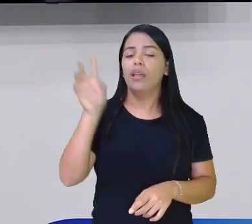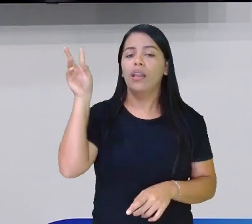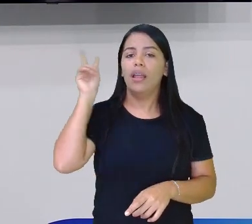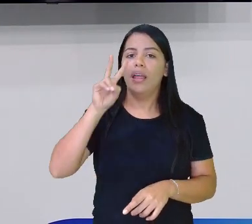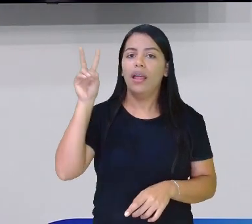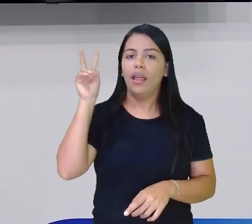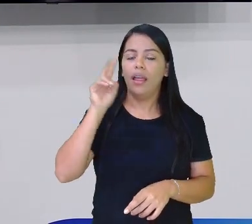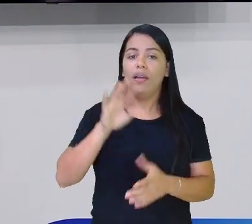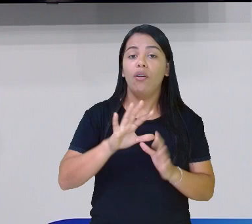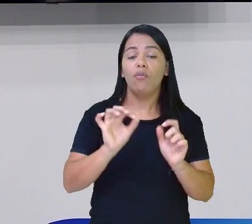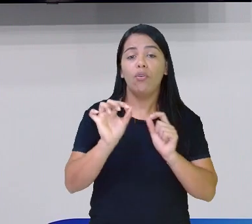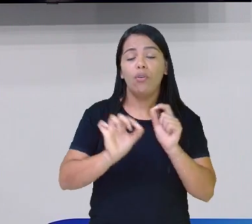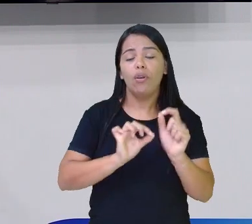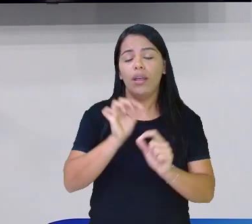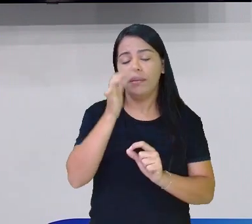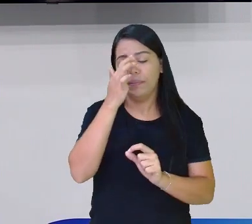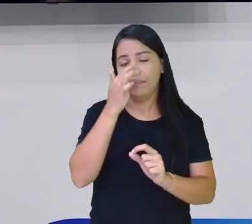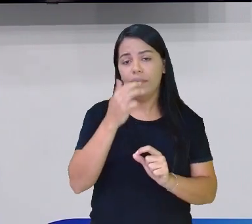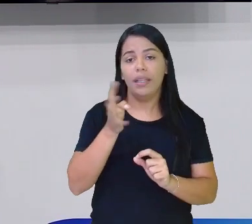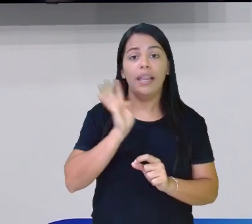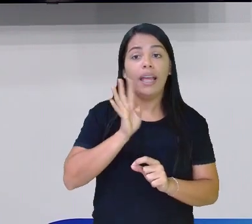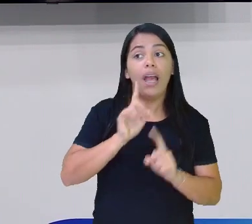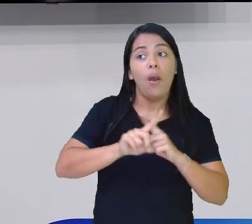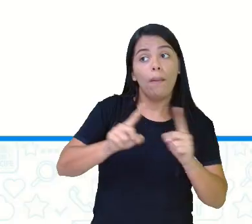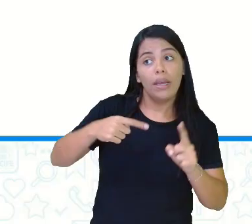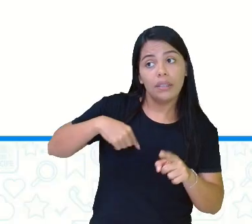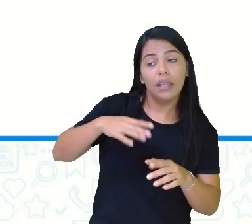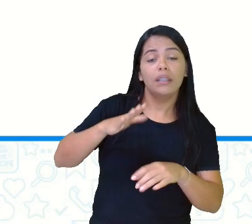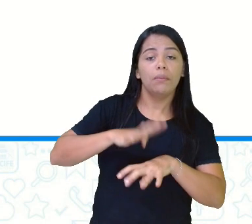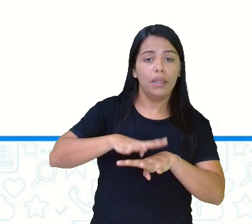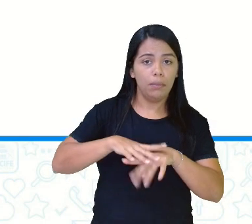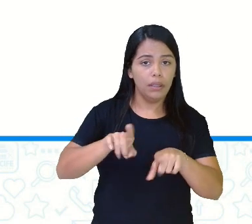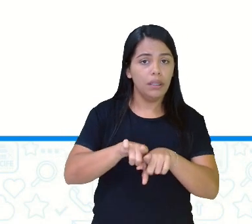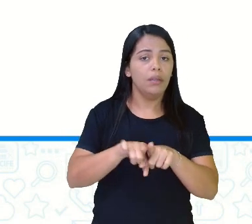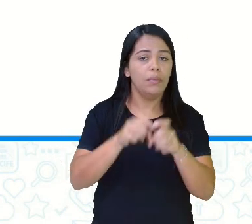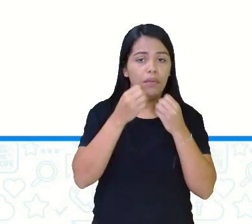de matemática será ainda melhor e está aqui com as dicas